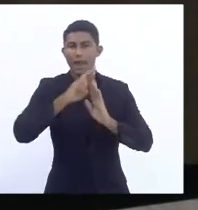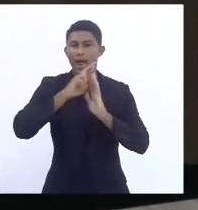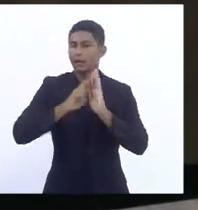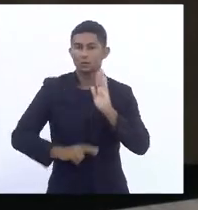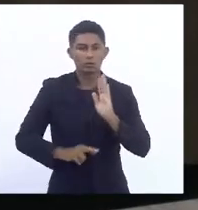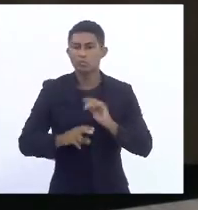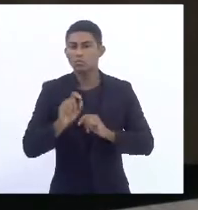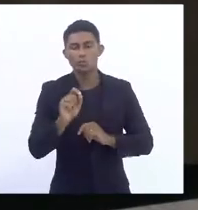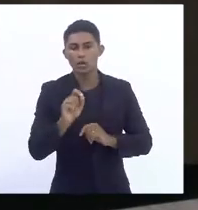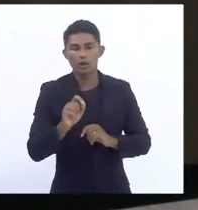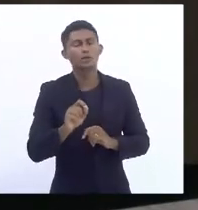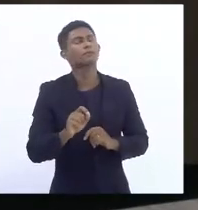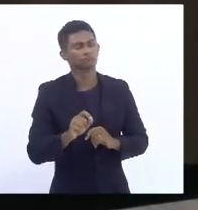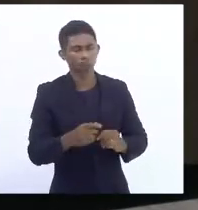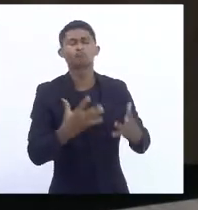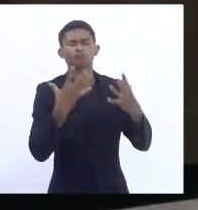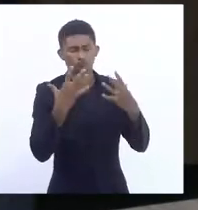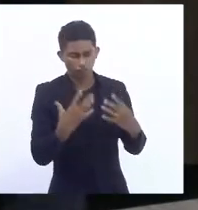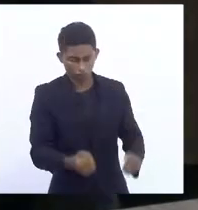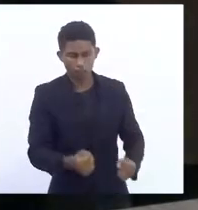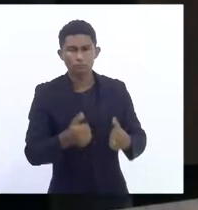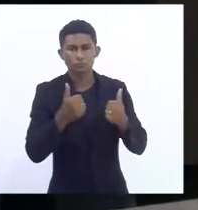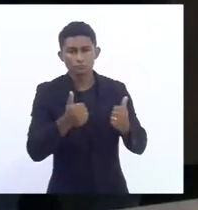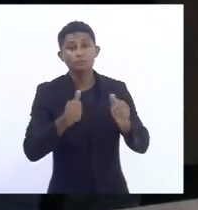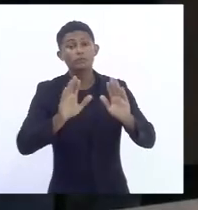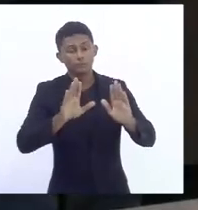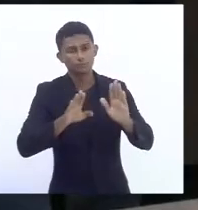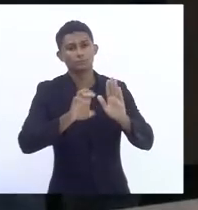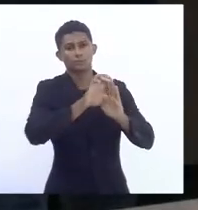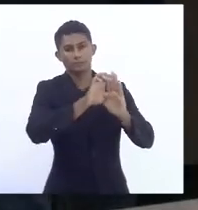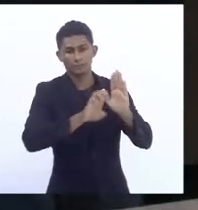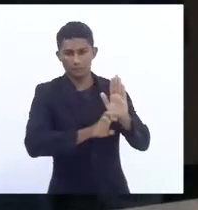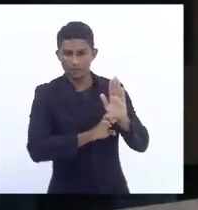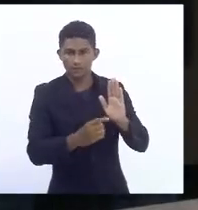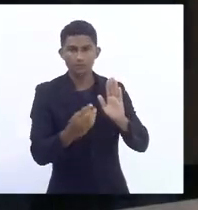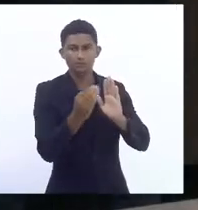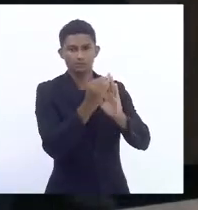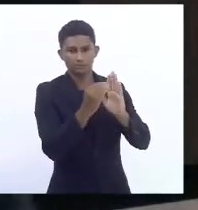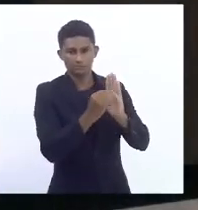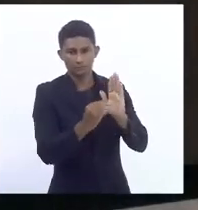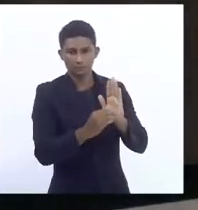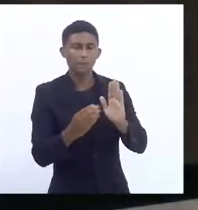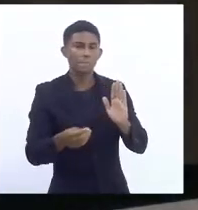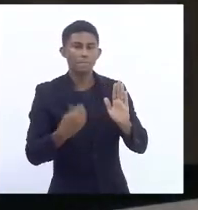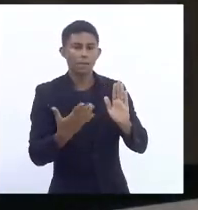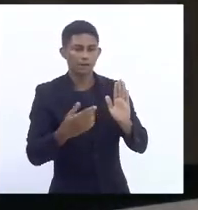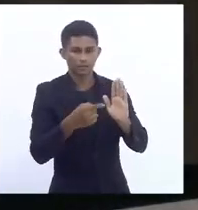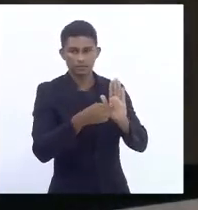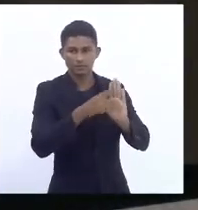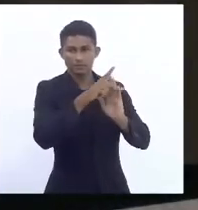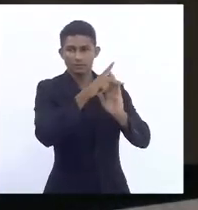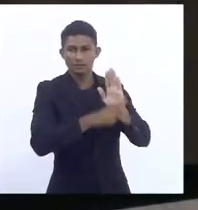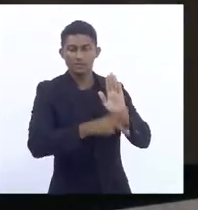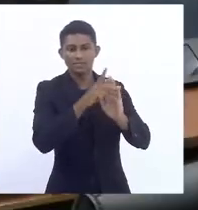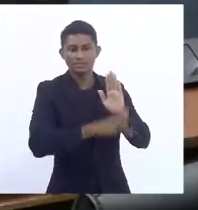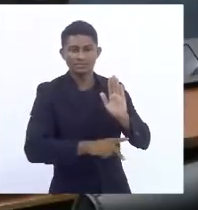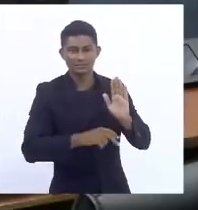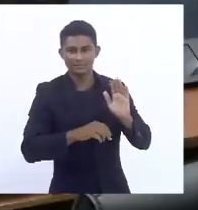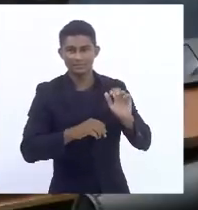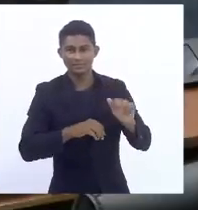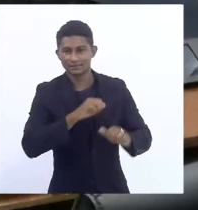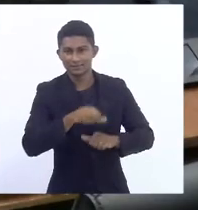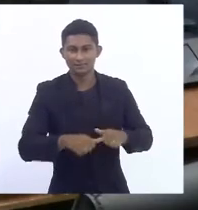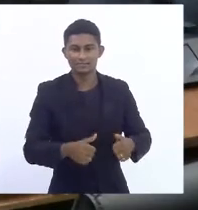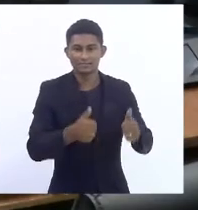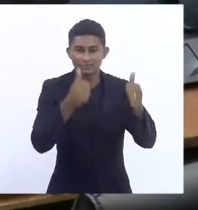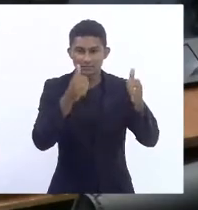é favorável com emendas, buscando aperfeiçoar o projeto e contribuir com esse debate. Obrigado,